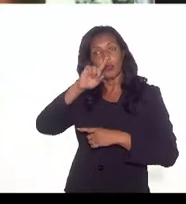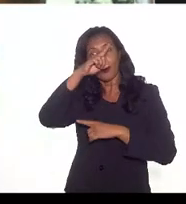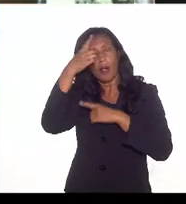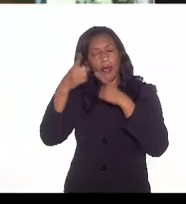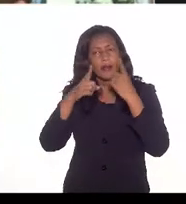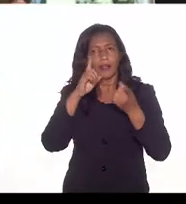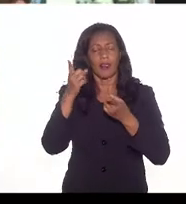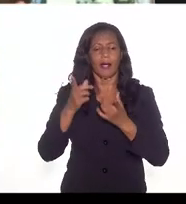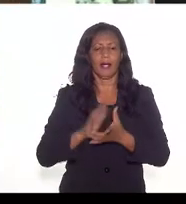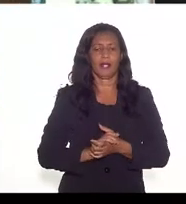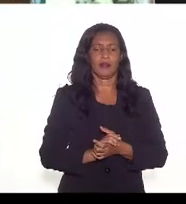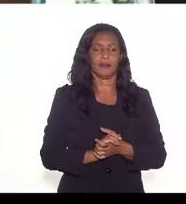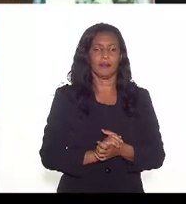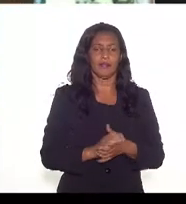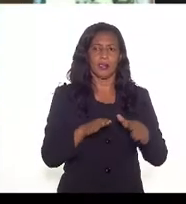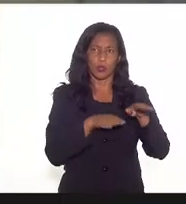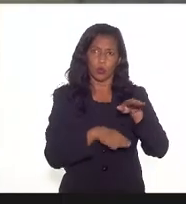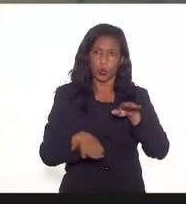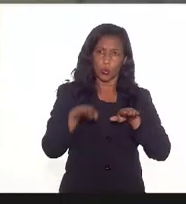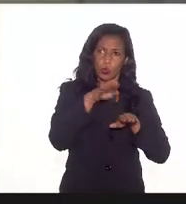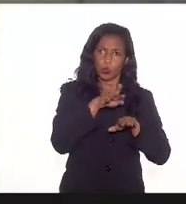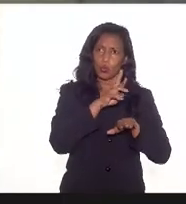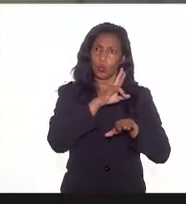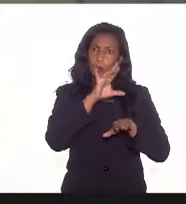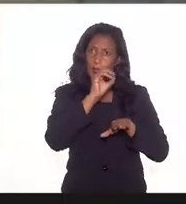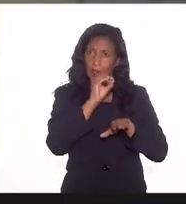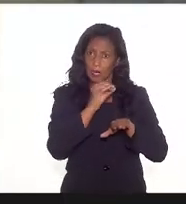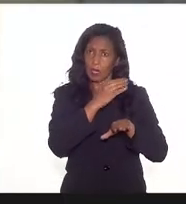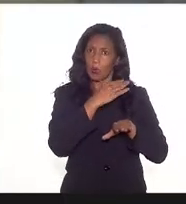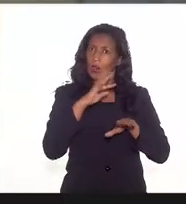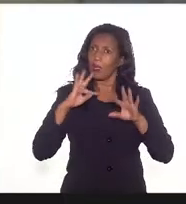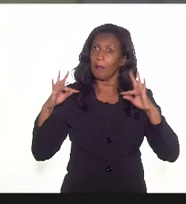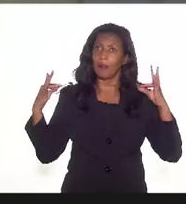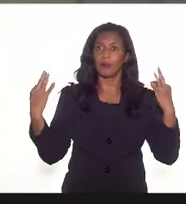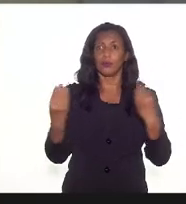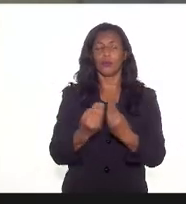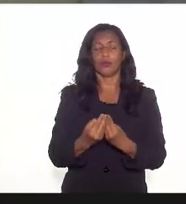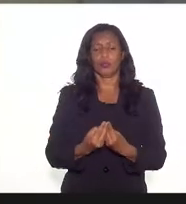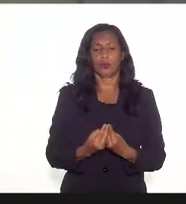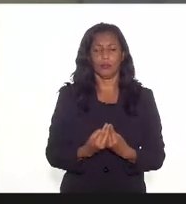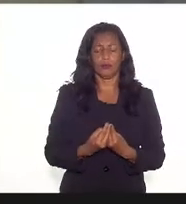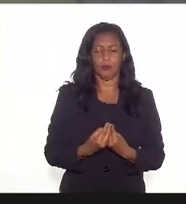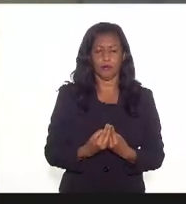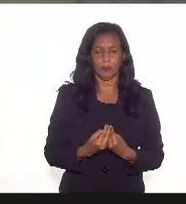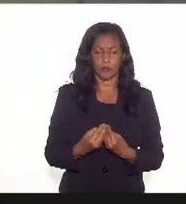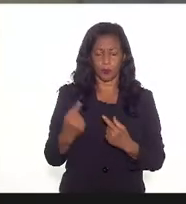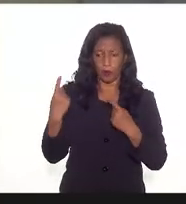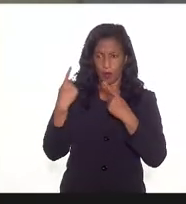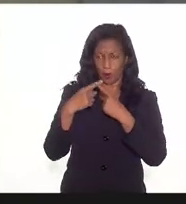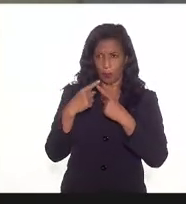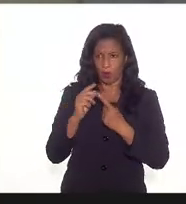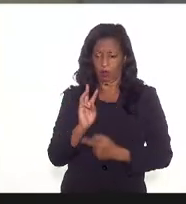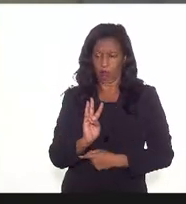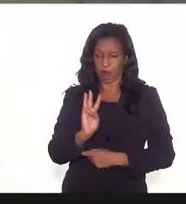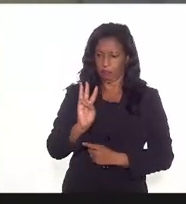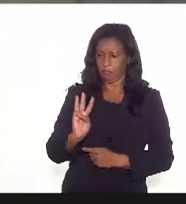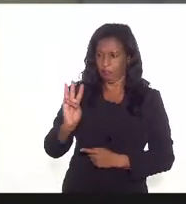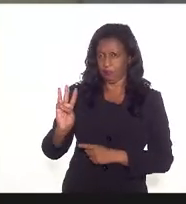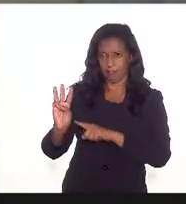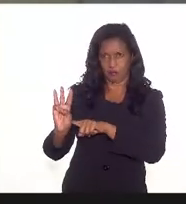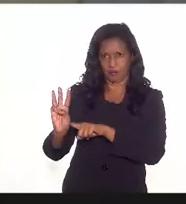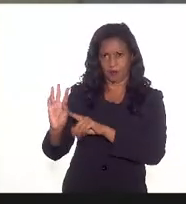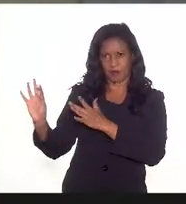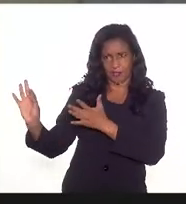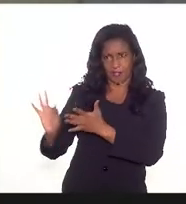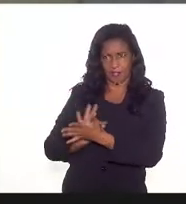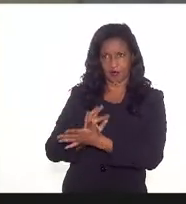da lei de Supera Rio foi de atendimento a todos. Porque o site para cadastrar, o